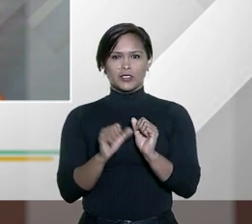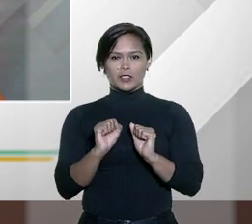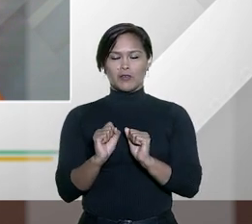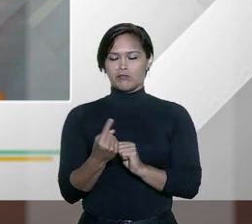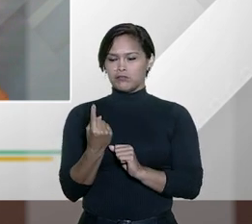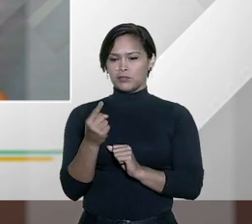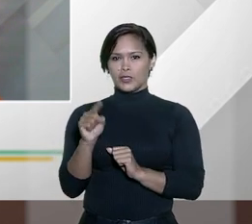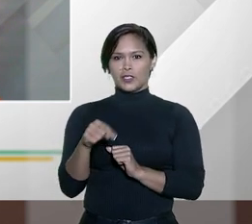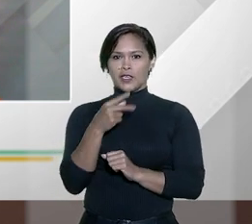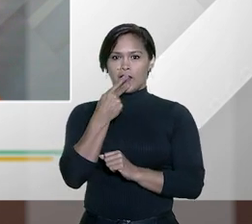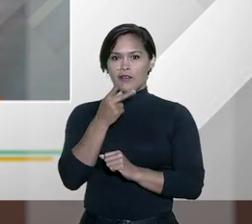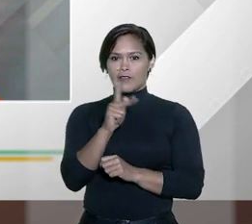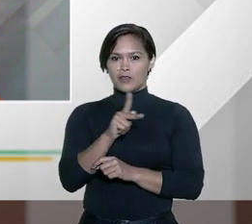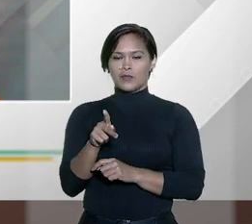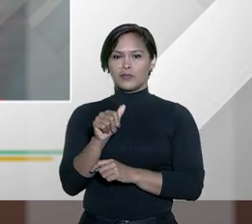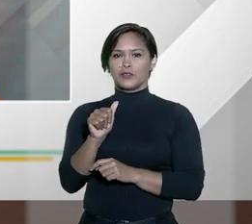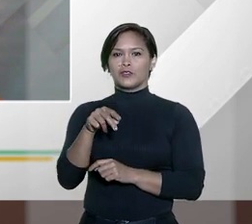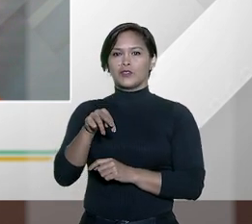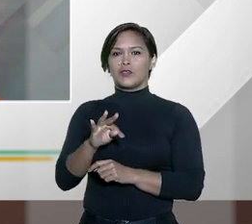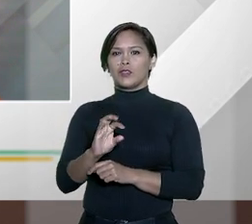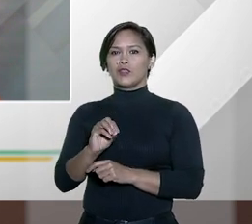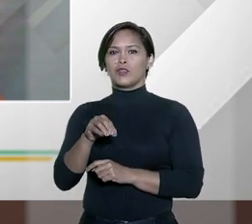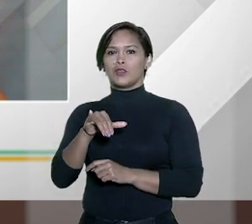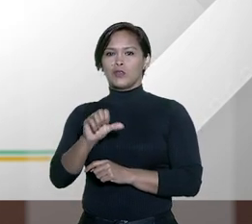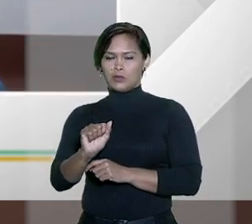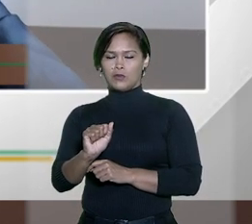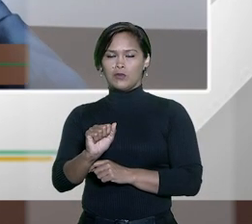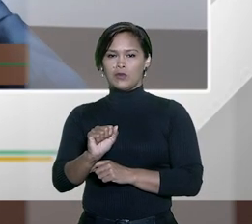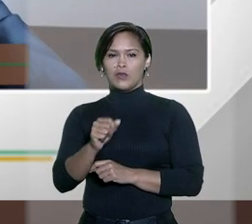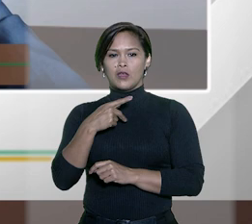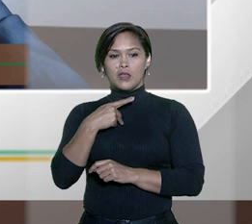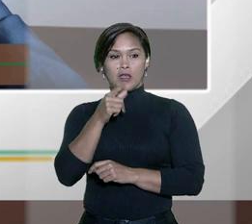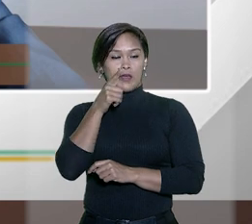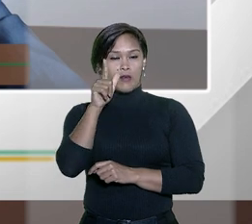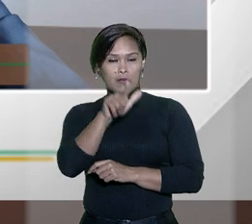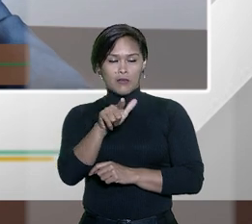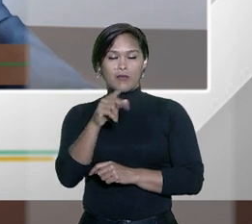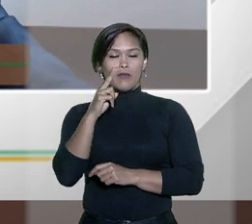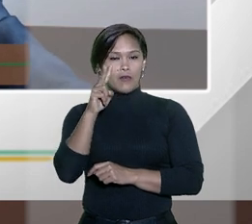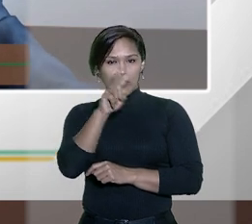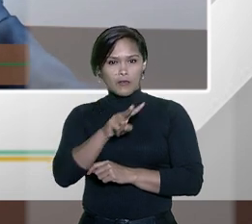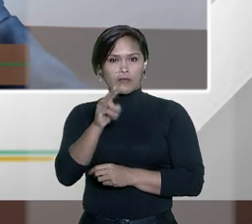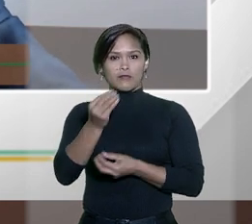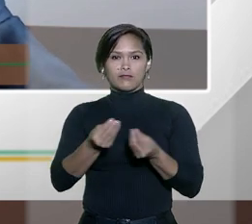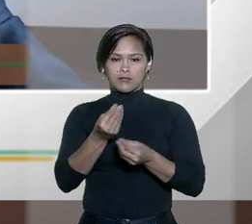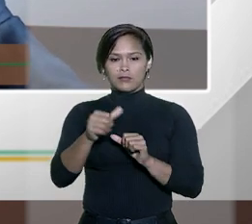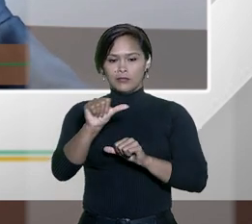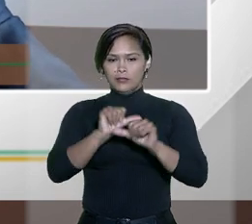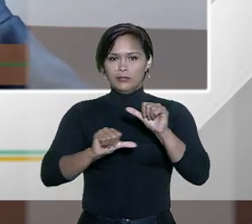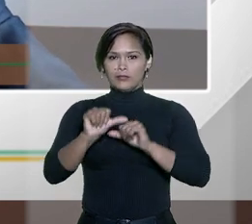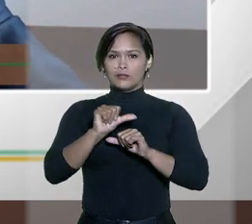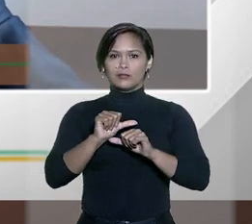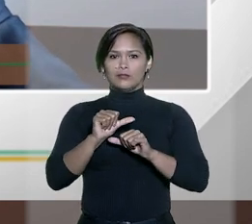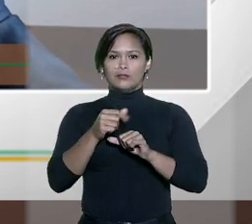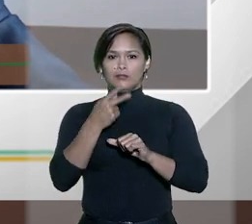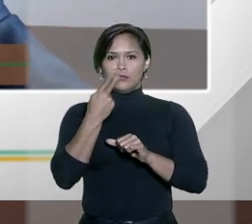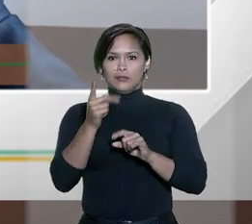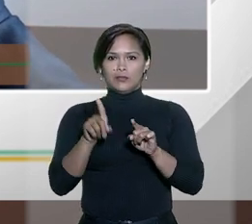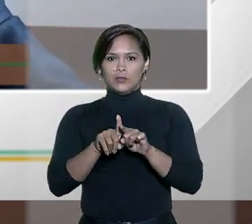um ponto aqui a essa fala do professor Antônio. Eu até vejo essa mudança